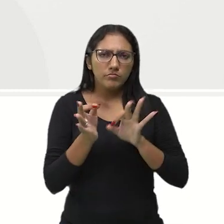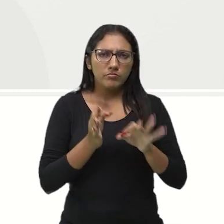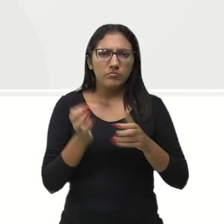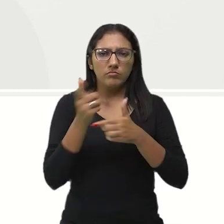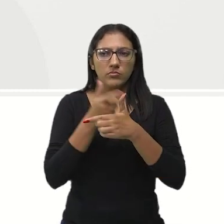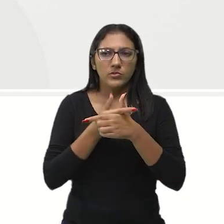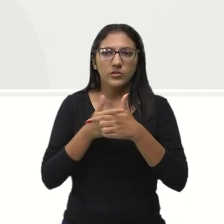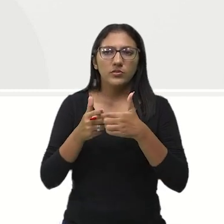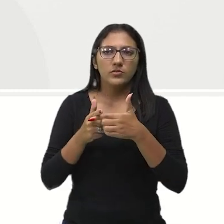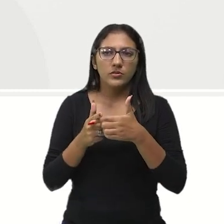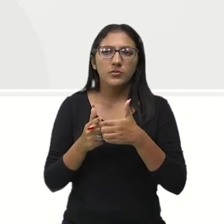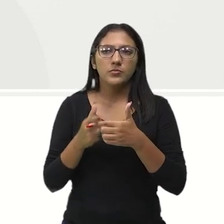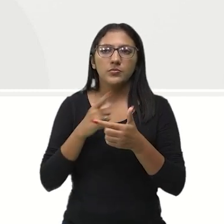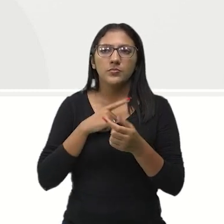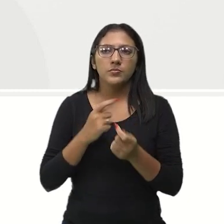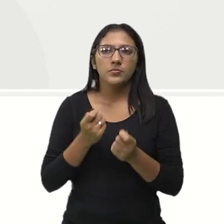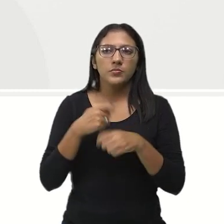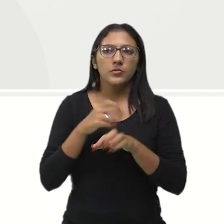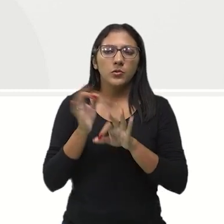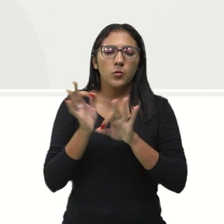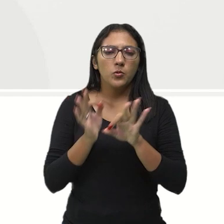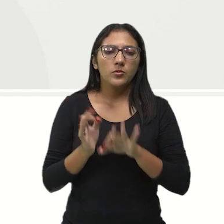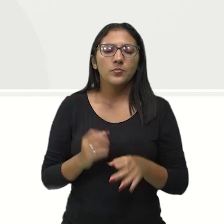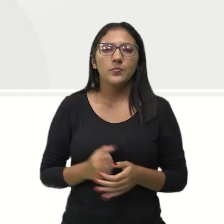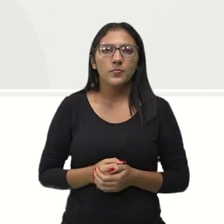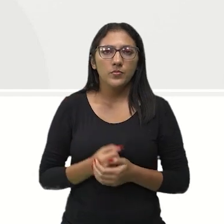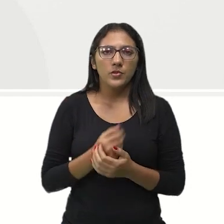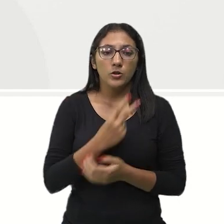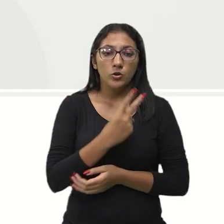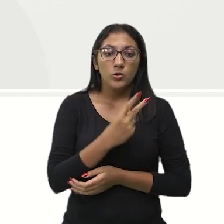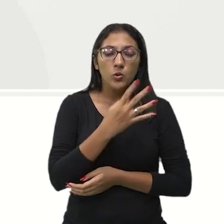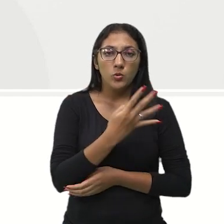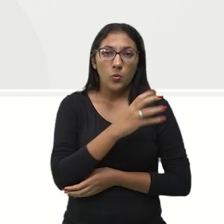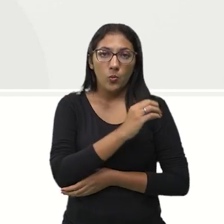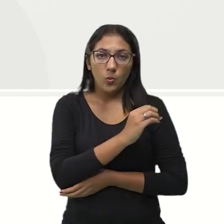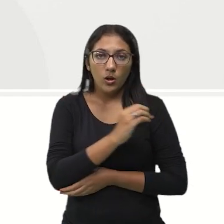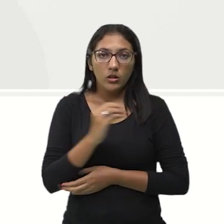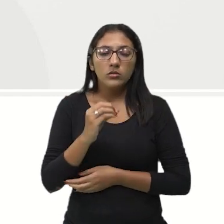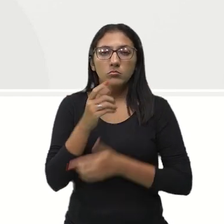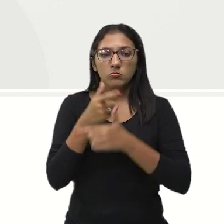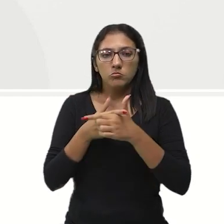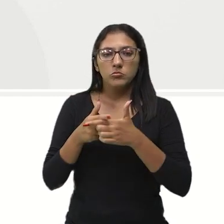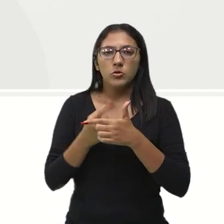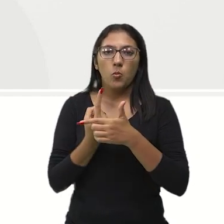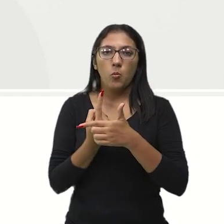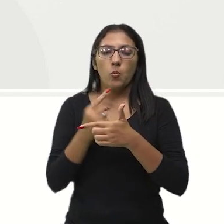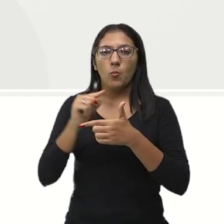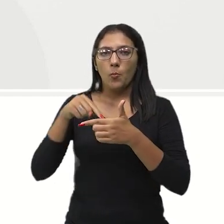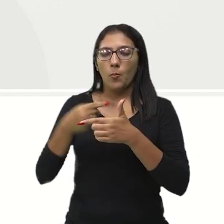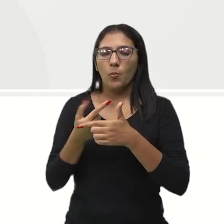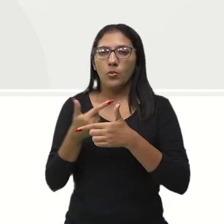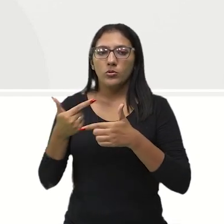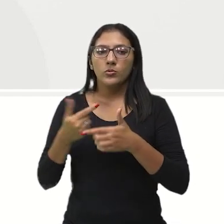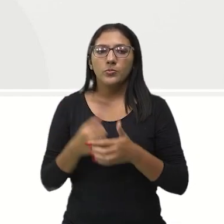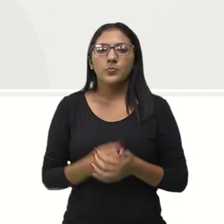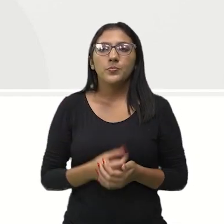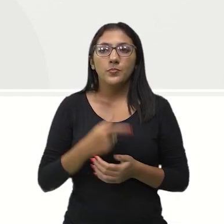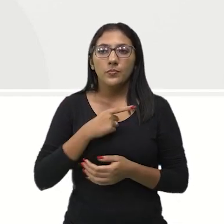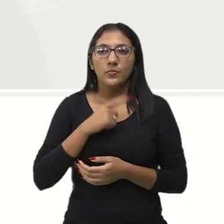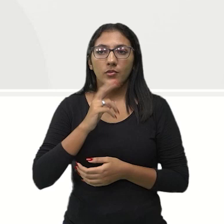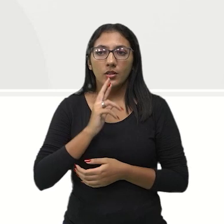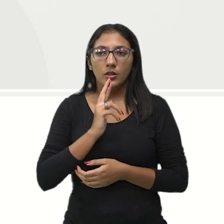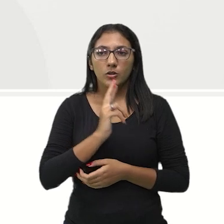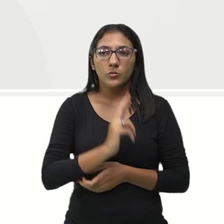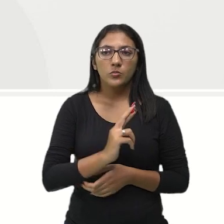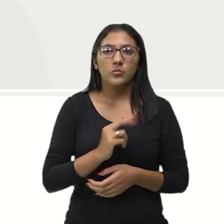de 2.400 por 1,2, nós vamos obter, então, como resposta, Vamos fazer o cálculo